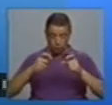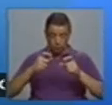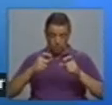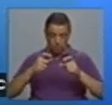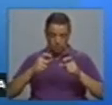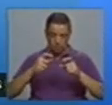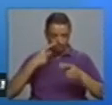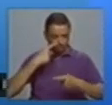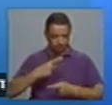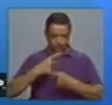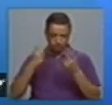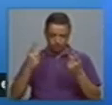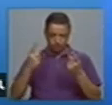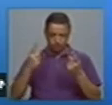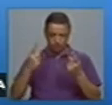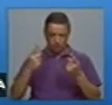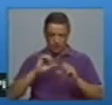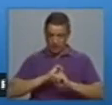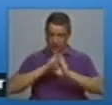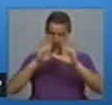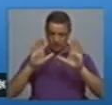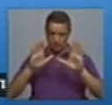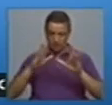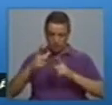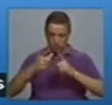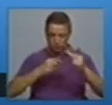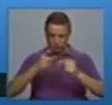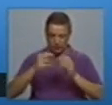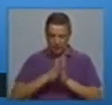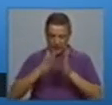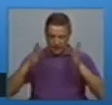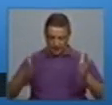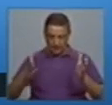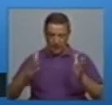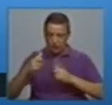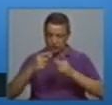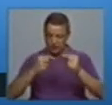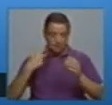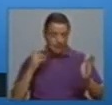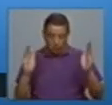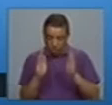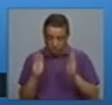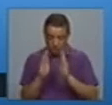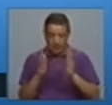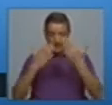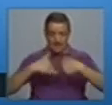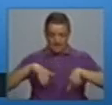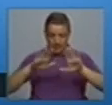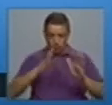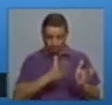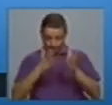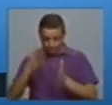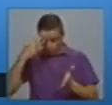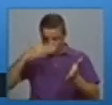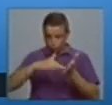tão evidente, tão explícita entre estrelas de grande massa para estrelas de pequena e média massa. Mas um outro resultado que